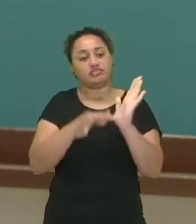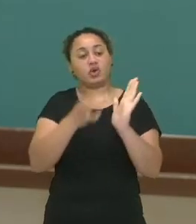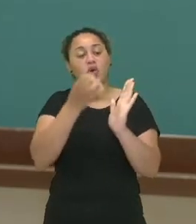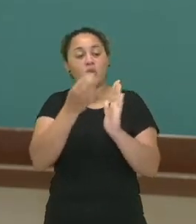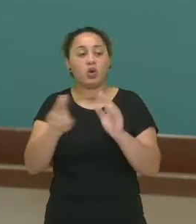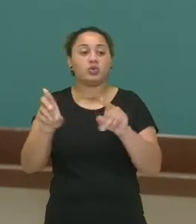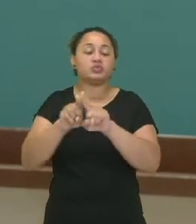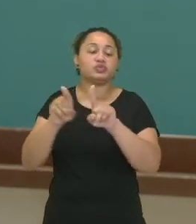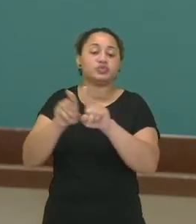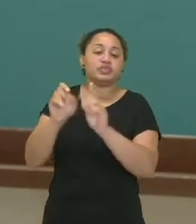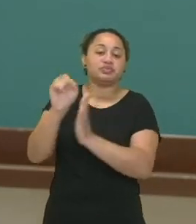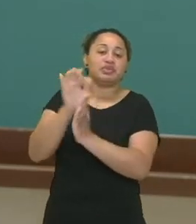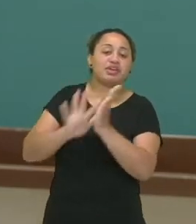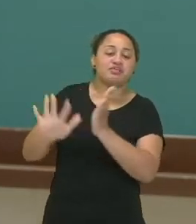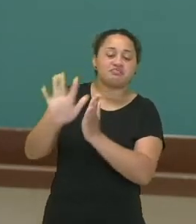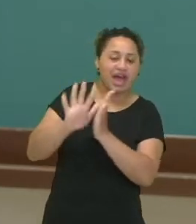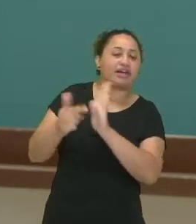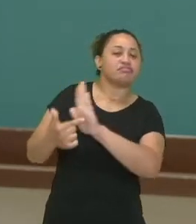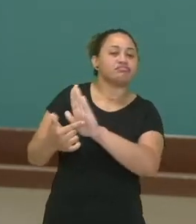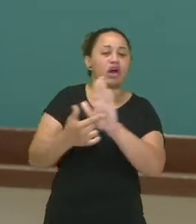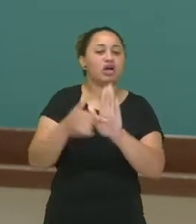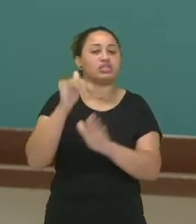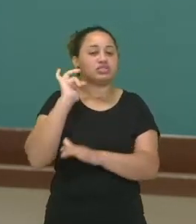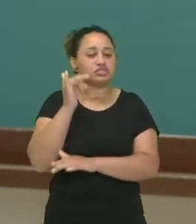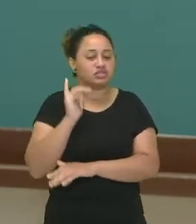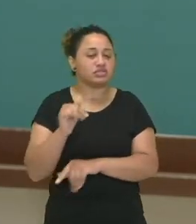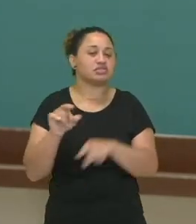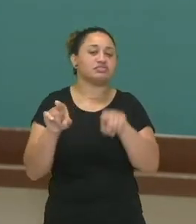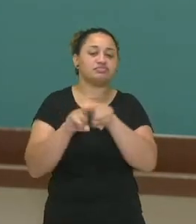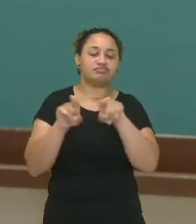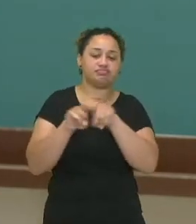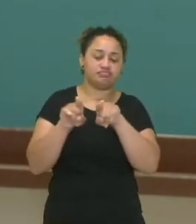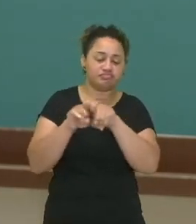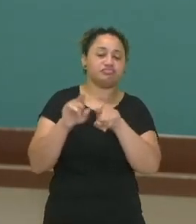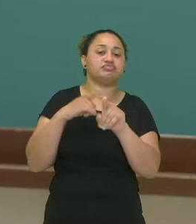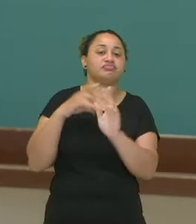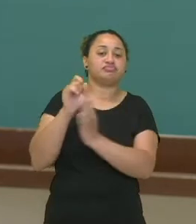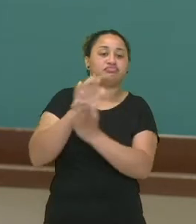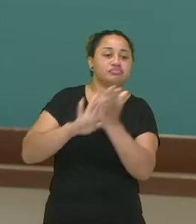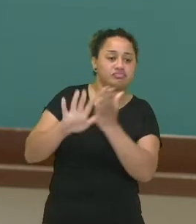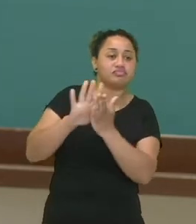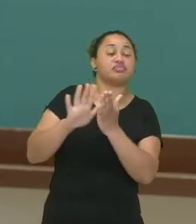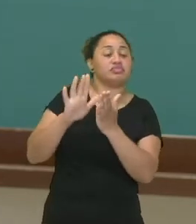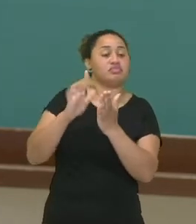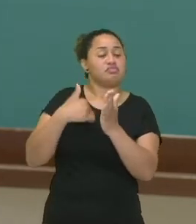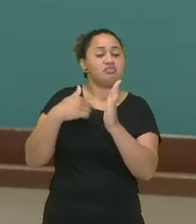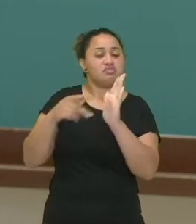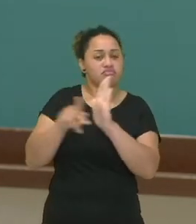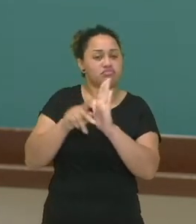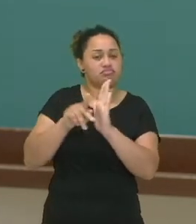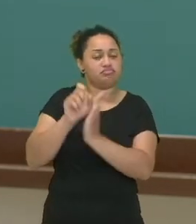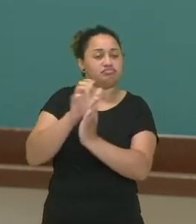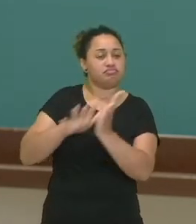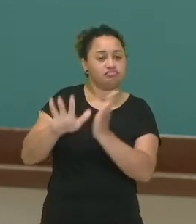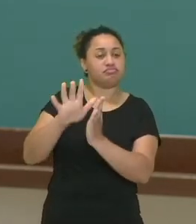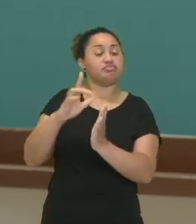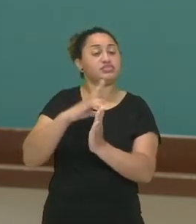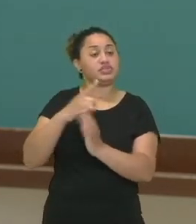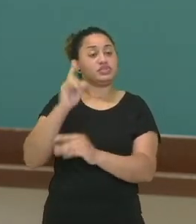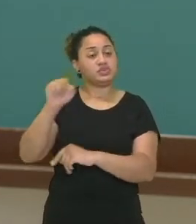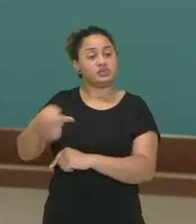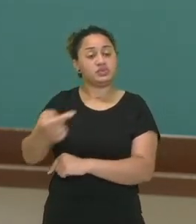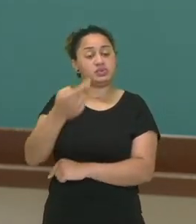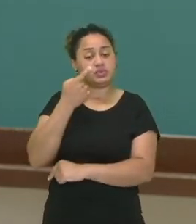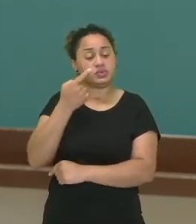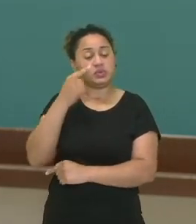como através das imagens também, que são feitas com xilogravuras ou cromoxilogravuras, né? Que a gente já vai ver o